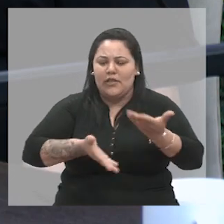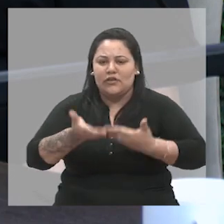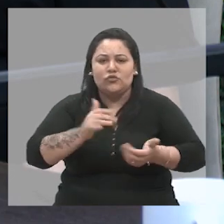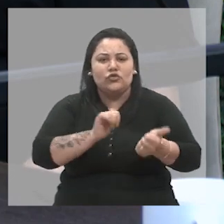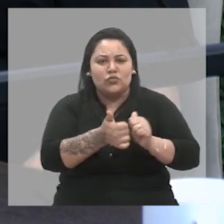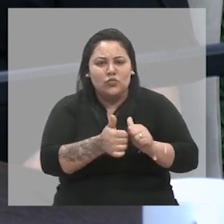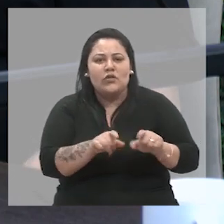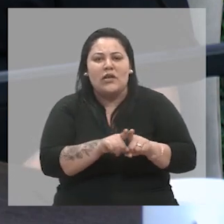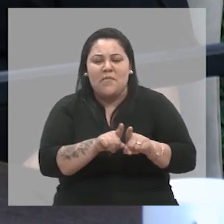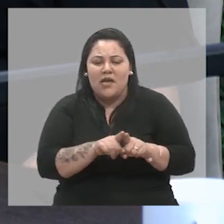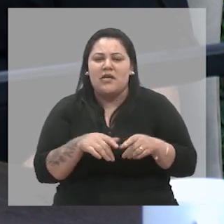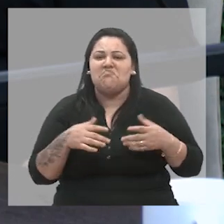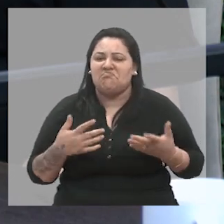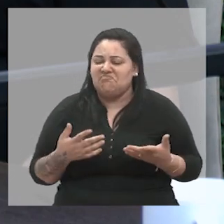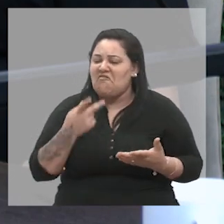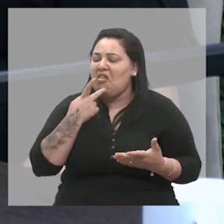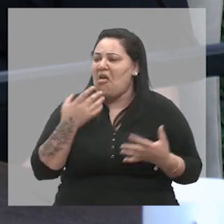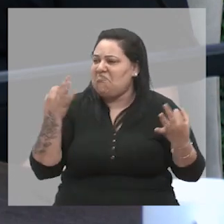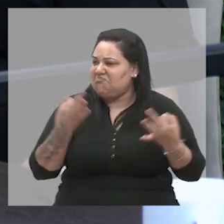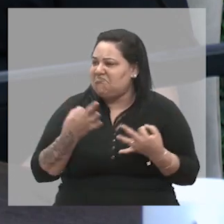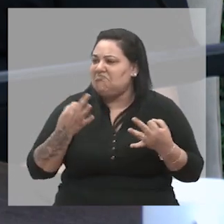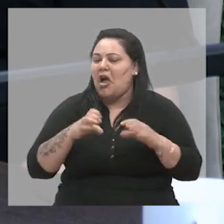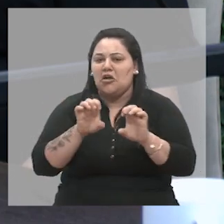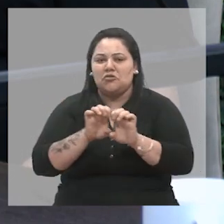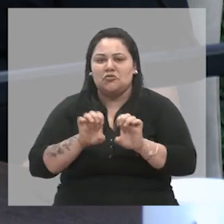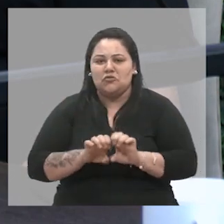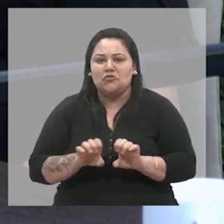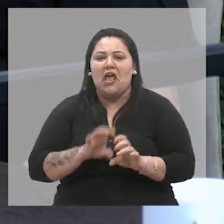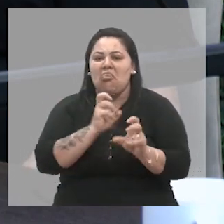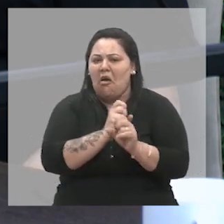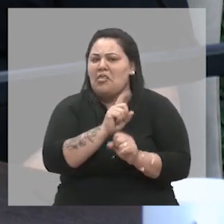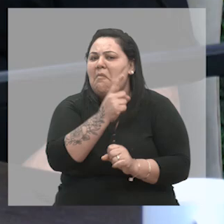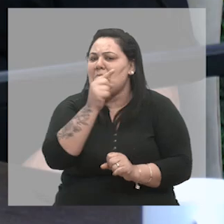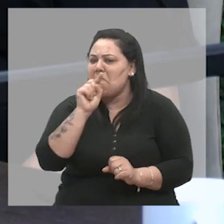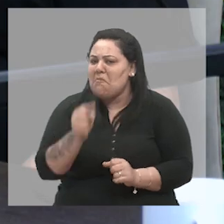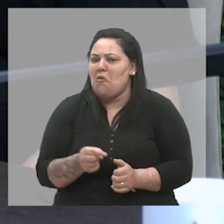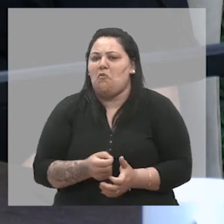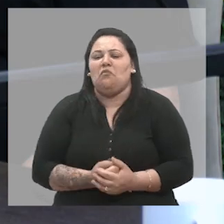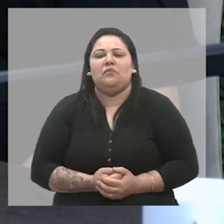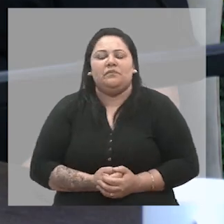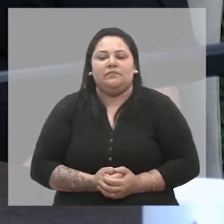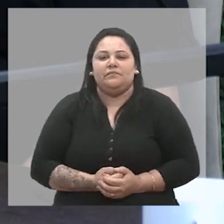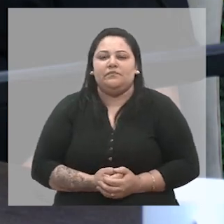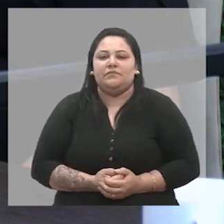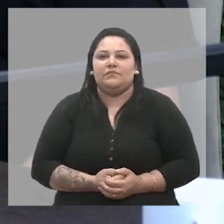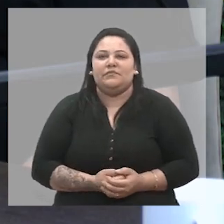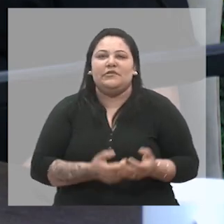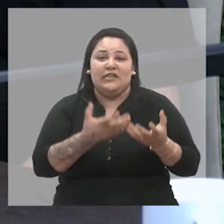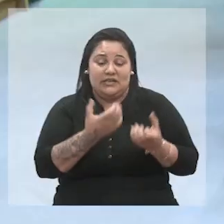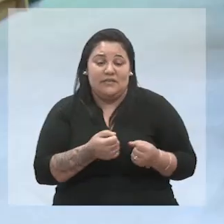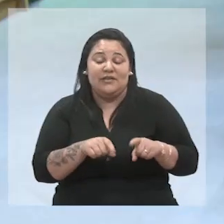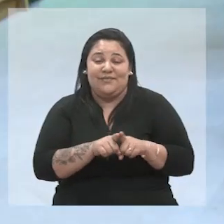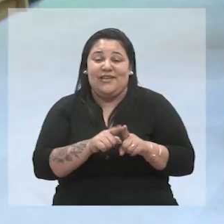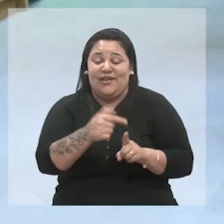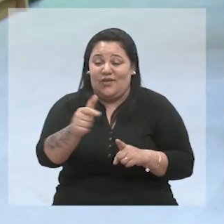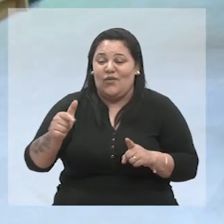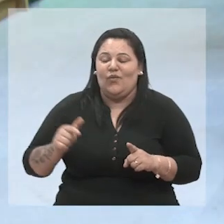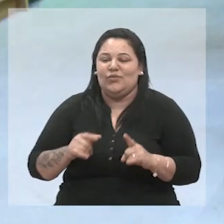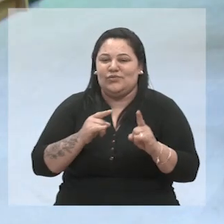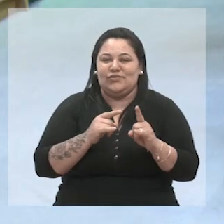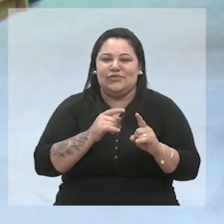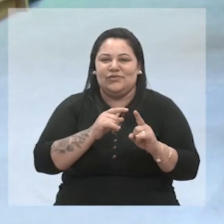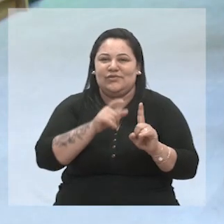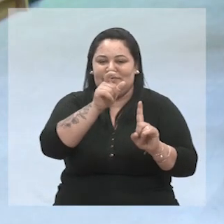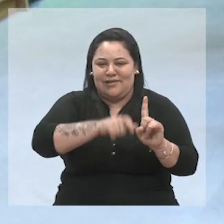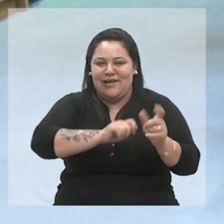Então, assim, sobre a estrutura, é nota 1000, sem comentários. A gente recebe outros atletas e todo mundo fala